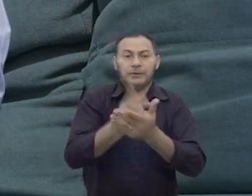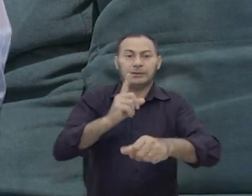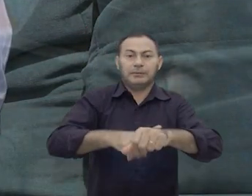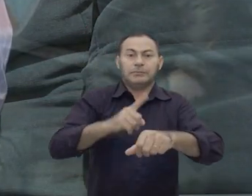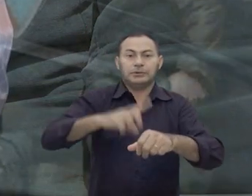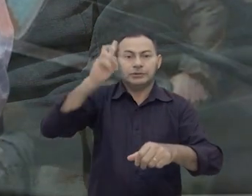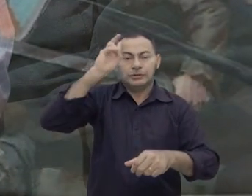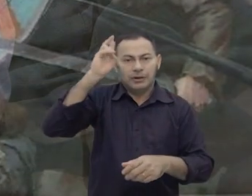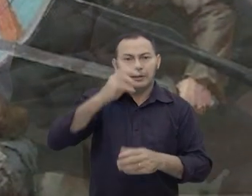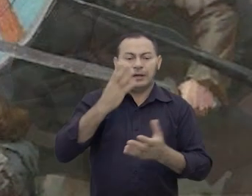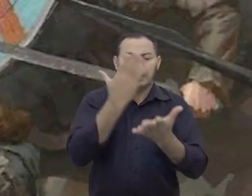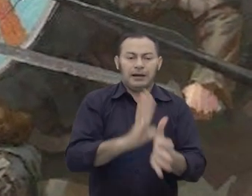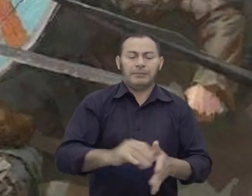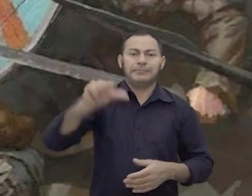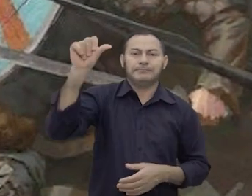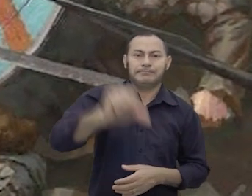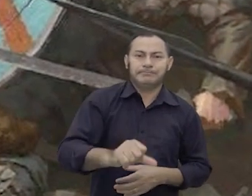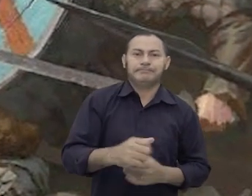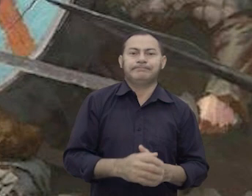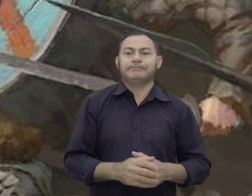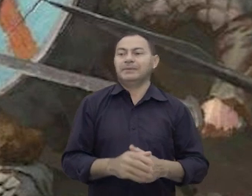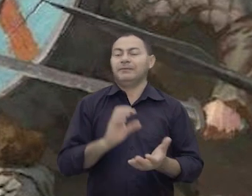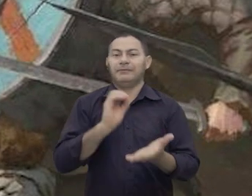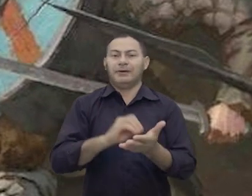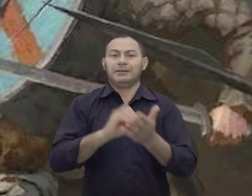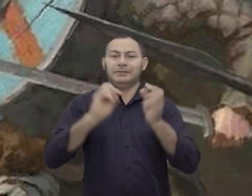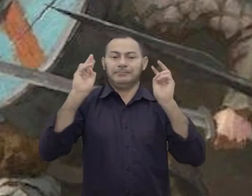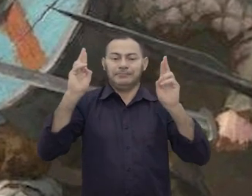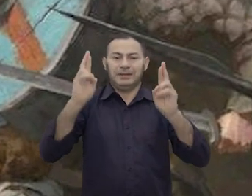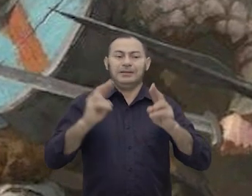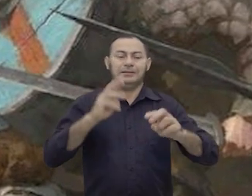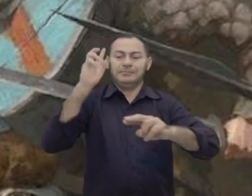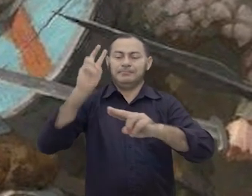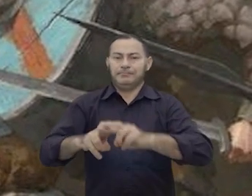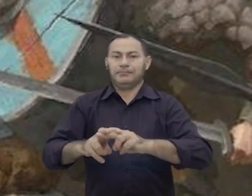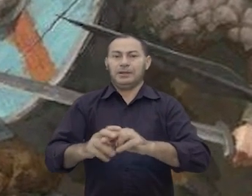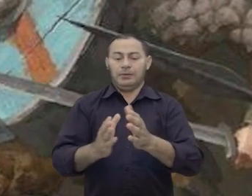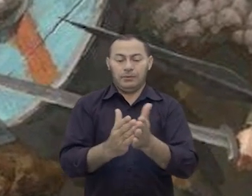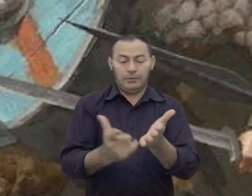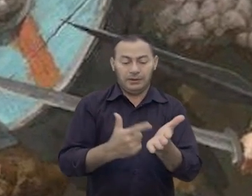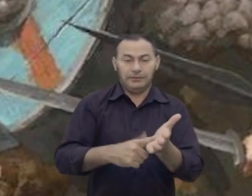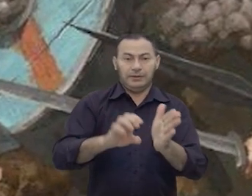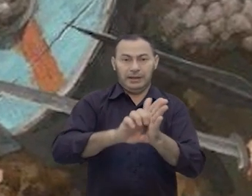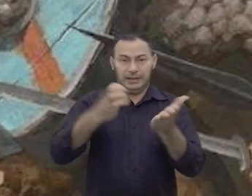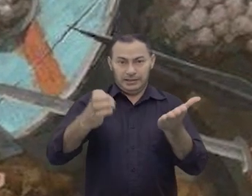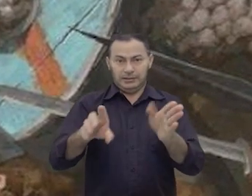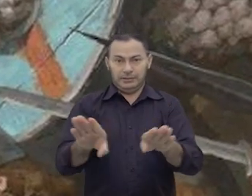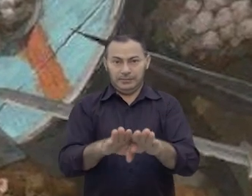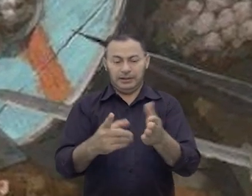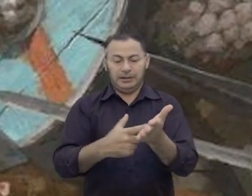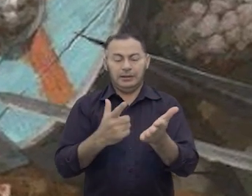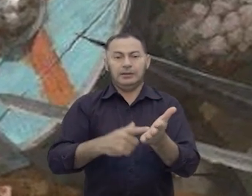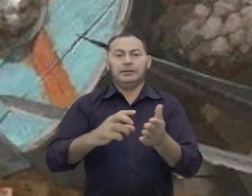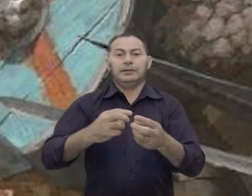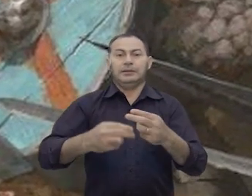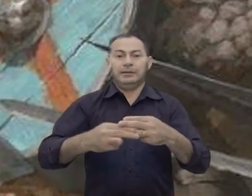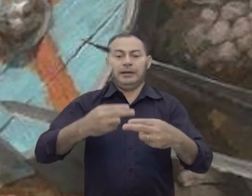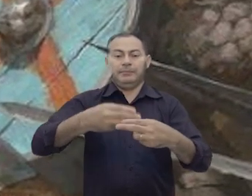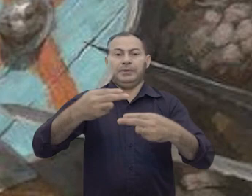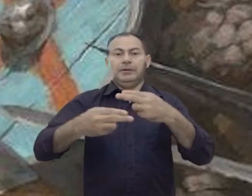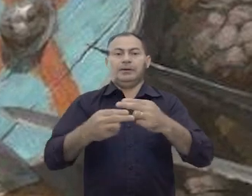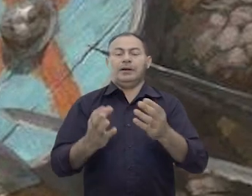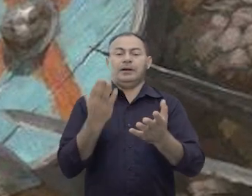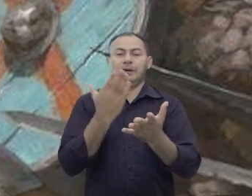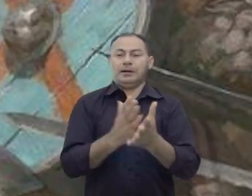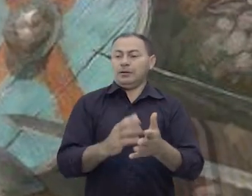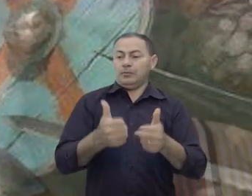período histórico também terminarem em derrota, desesperança e cativeiro, tanto o livro de Esdras como o livro de